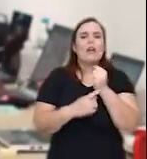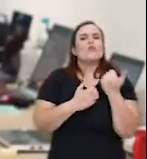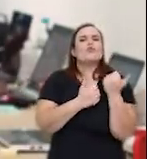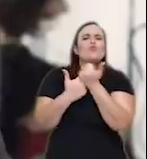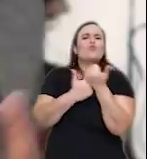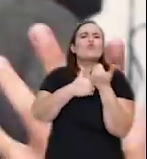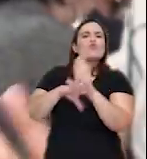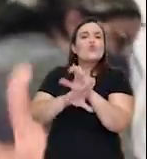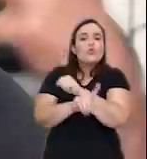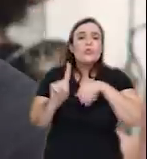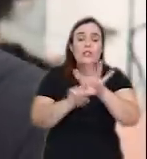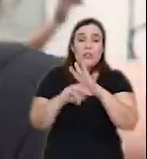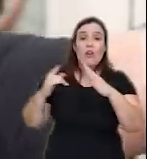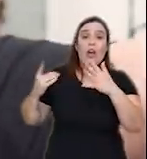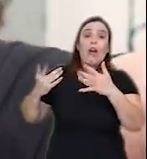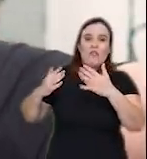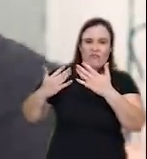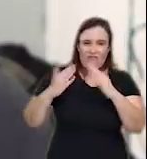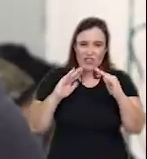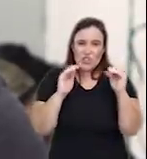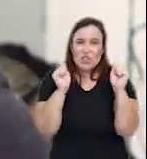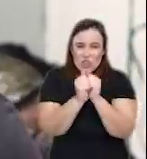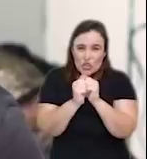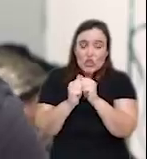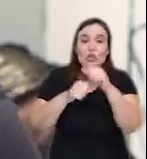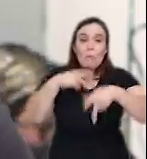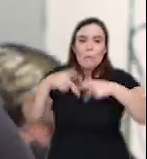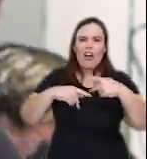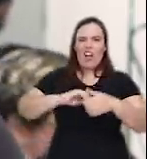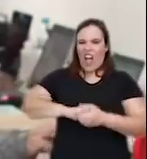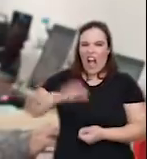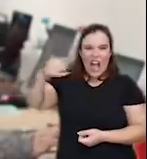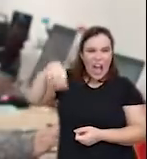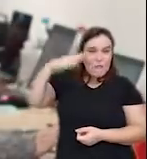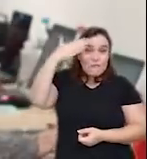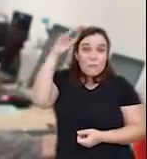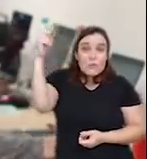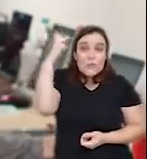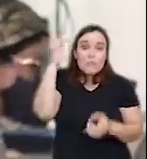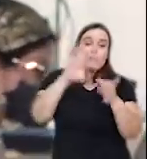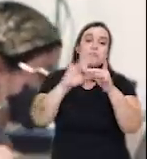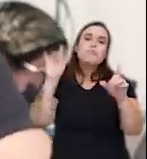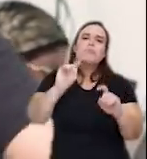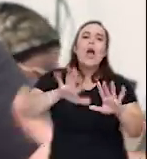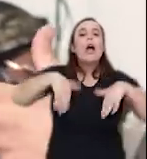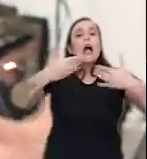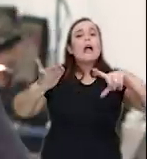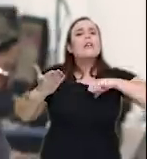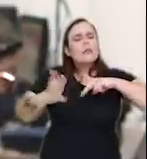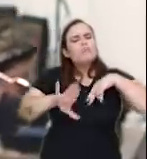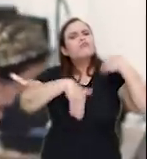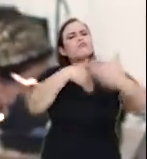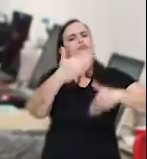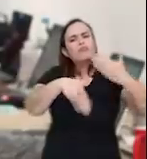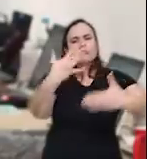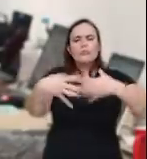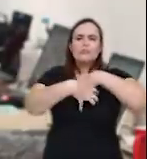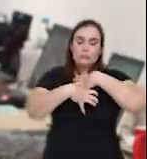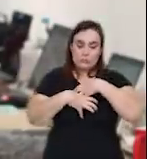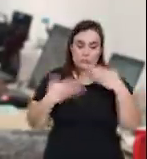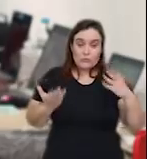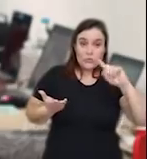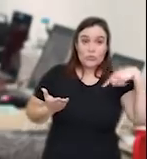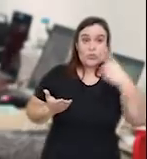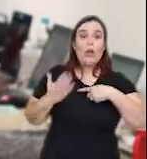favelas com povo a gente quatrocentões de São Paulo e o permitir ele falou que foi criando um clima nesse clima que a gente tá falando aqui agora